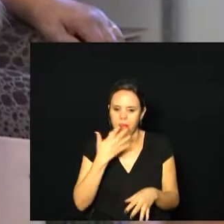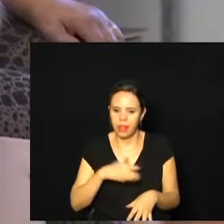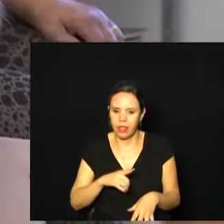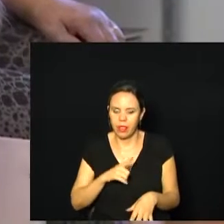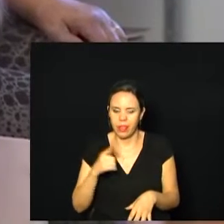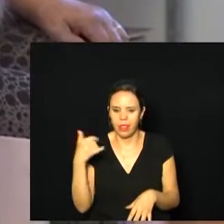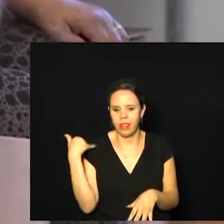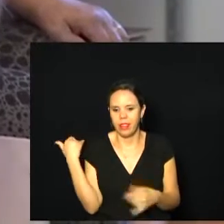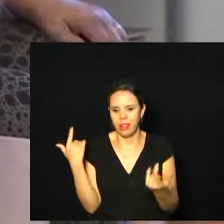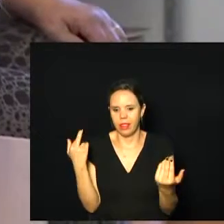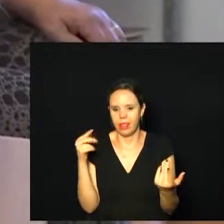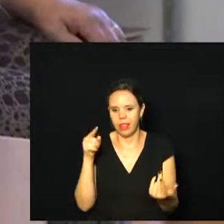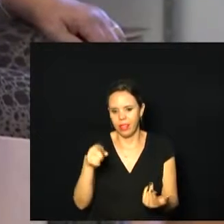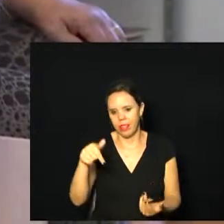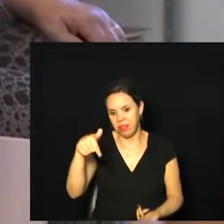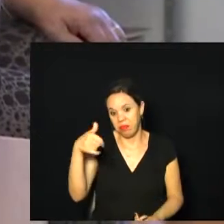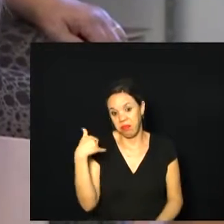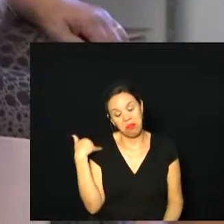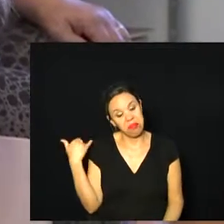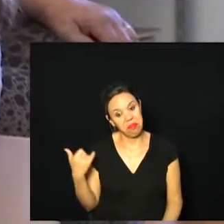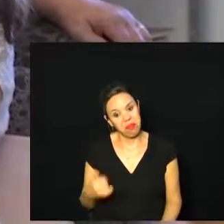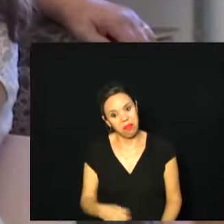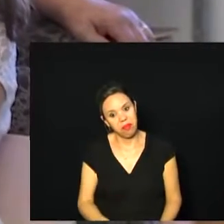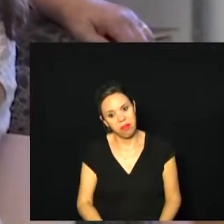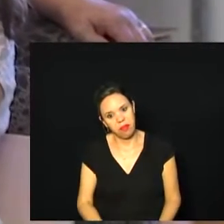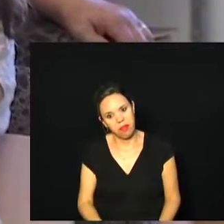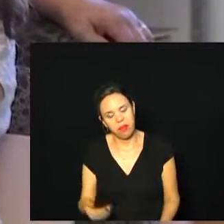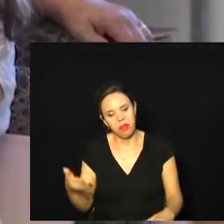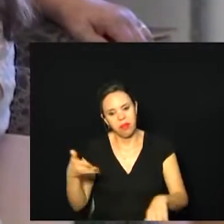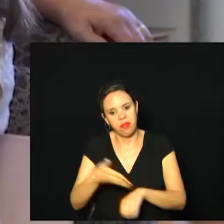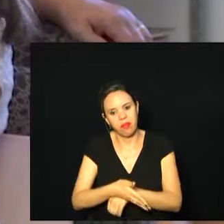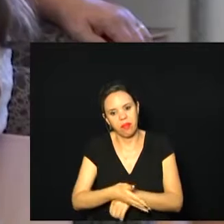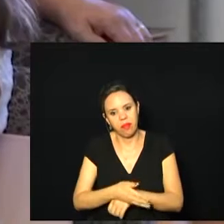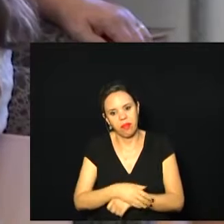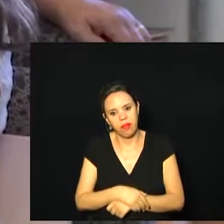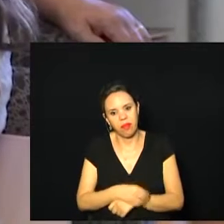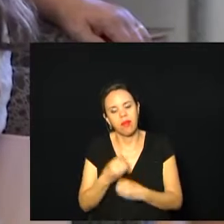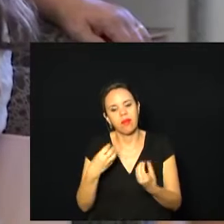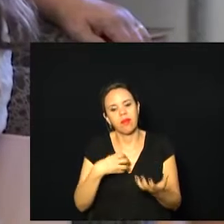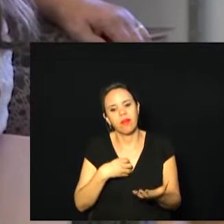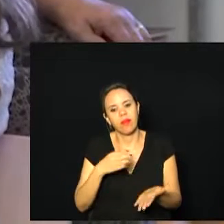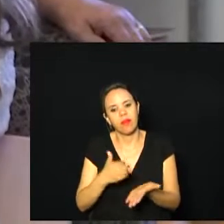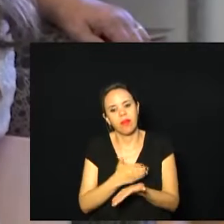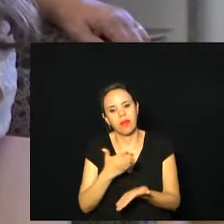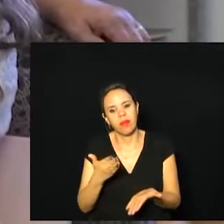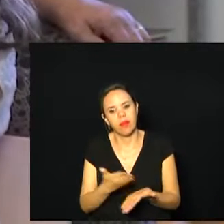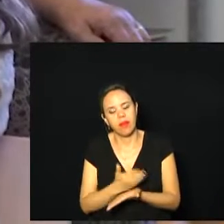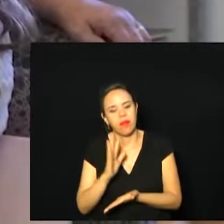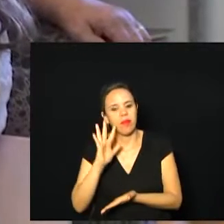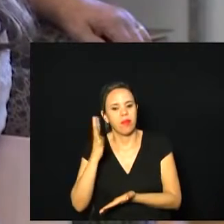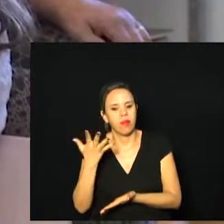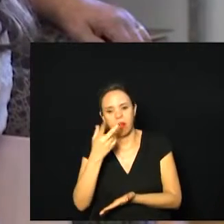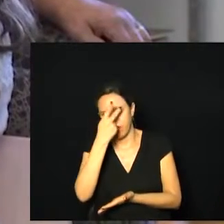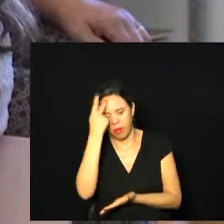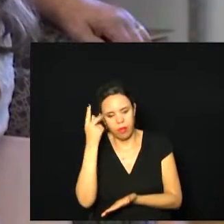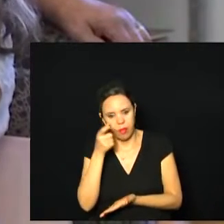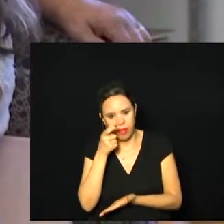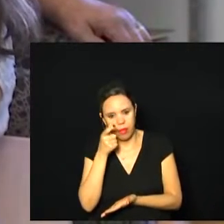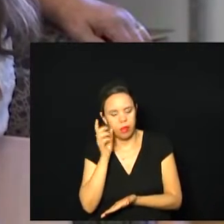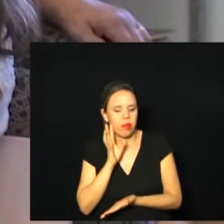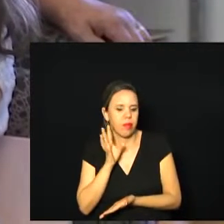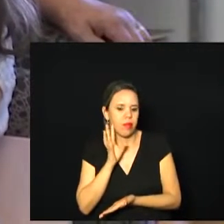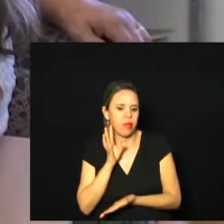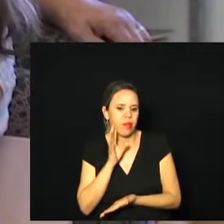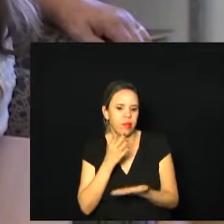tem sua idade, você tem 7 anos, para vir aqui? Que tipo de livro que, de repente, o pessoal está assistindo e fala, nossa, que